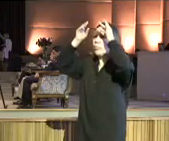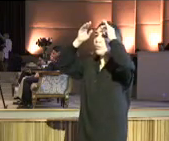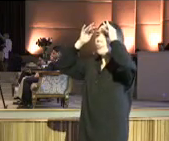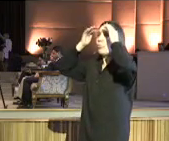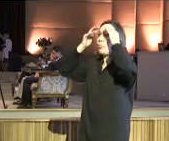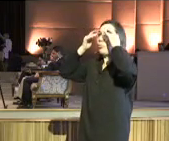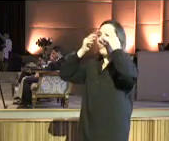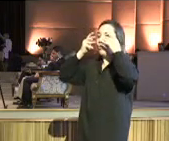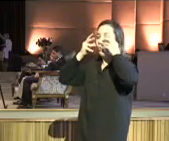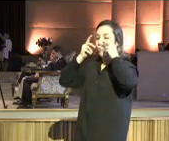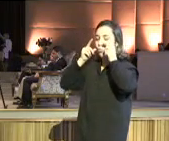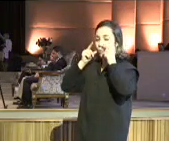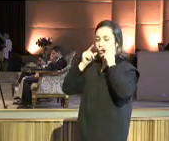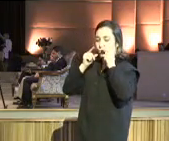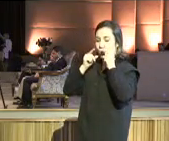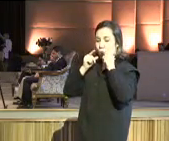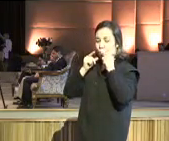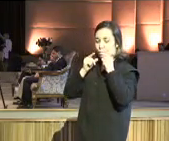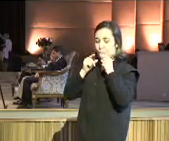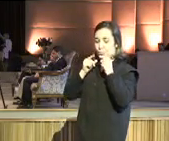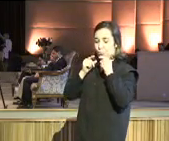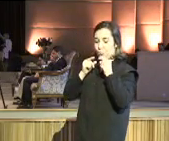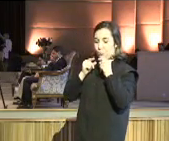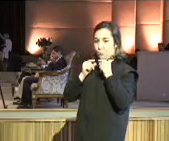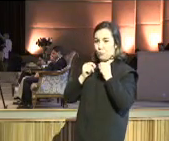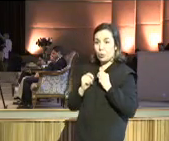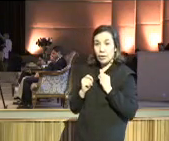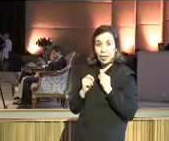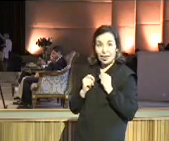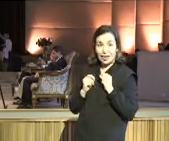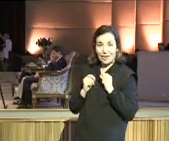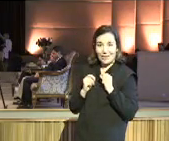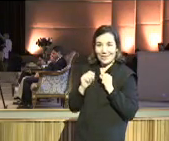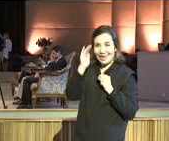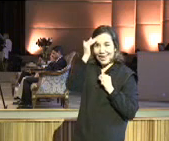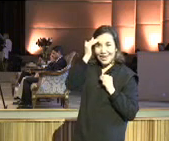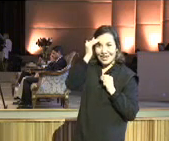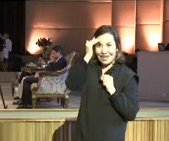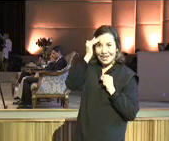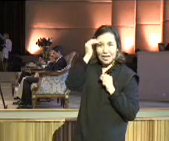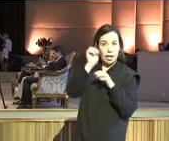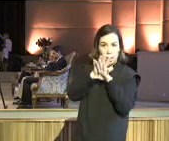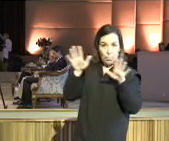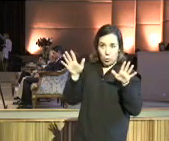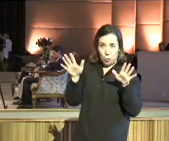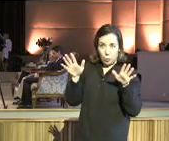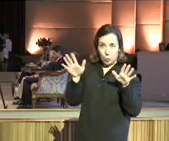diminuindo, porque toda a glória nesse mundo é passageira.